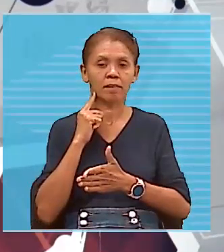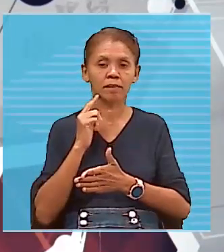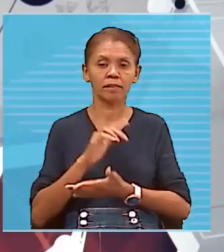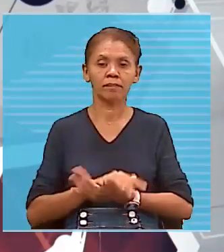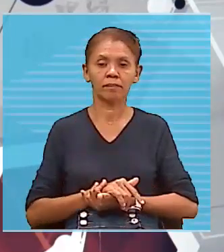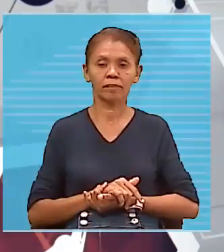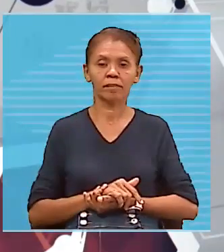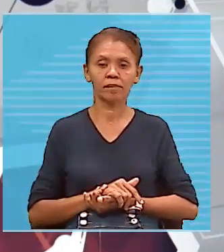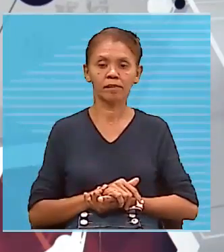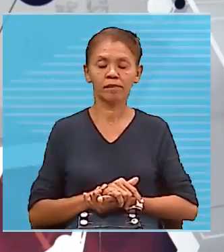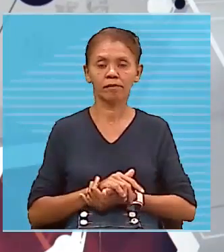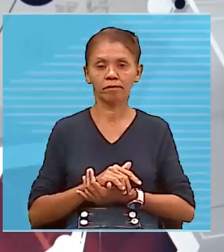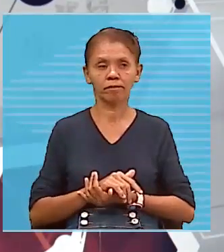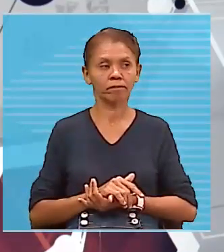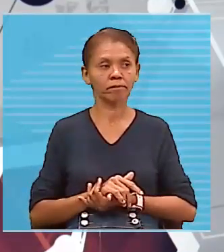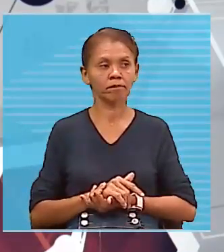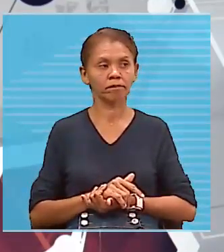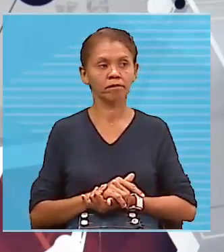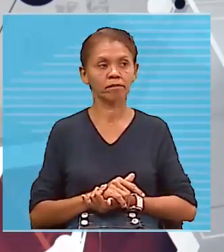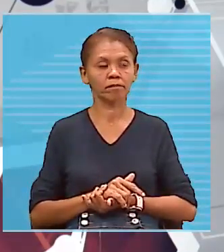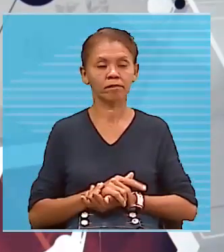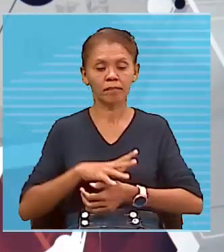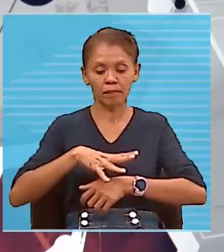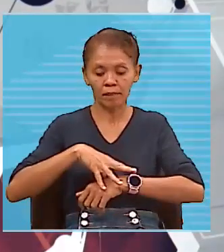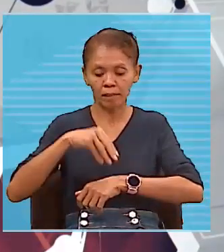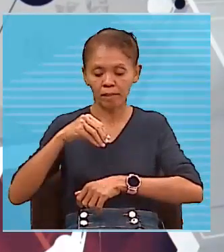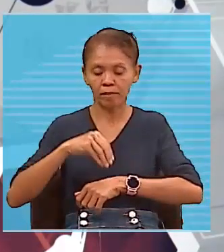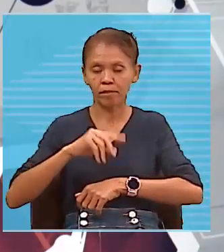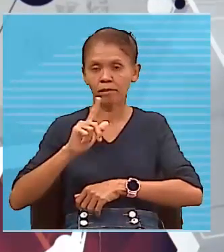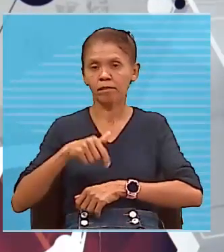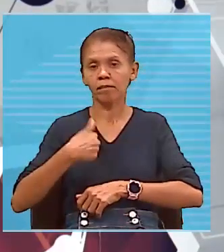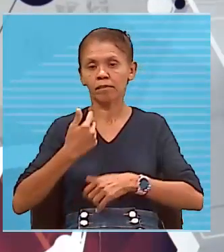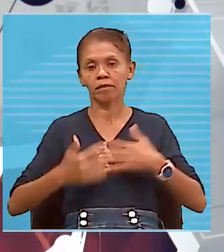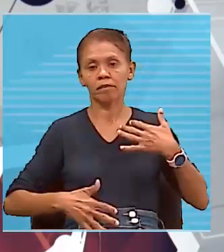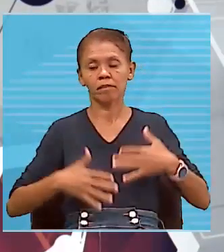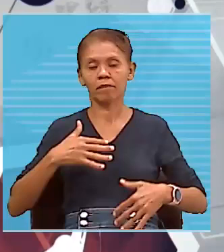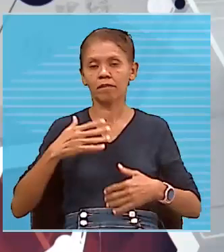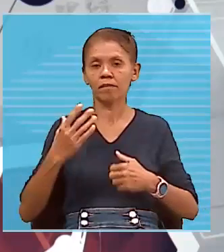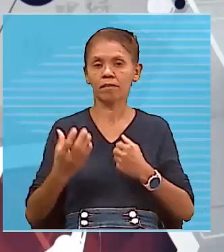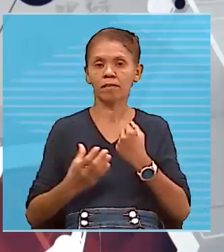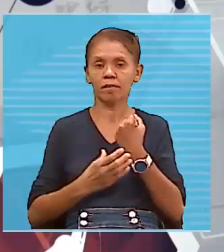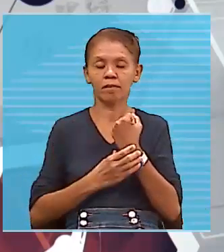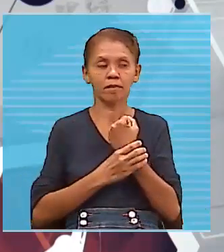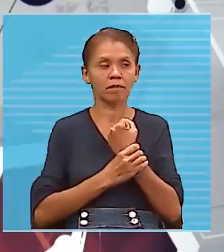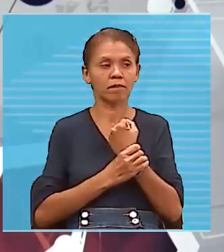Então, evolutivamente, nós temos pelos no nosso corpo que também nos protegem, né?